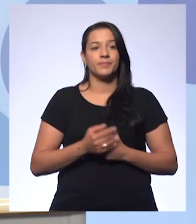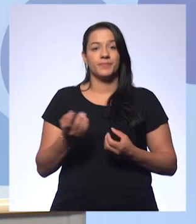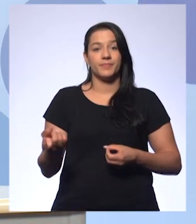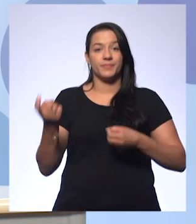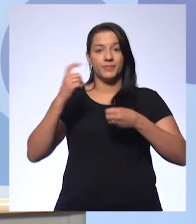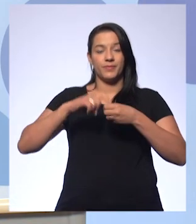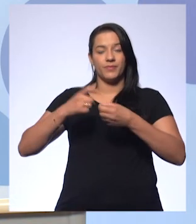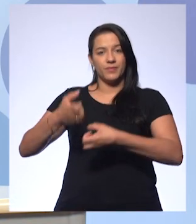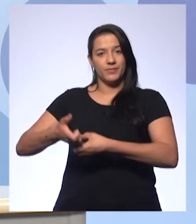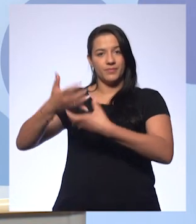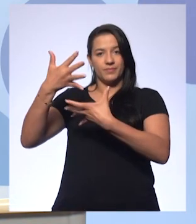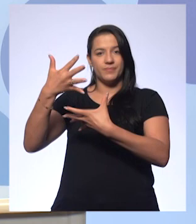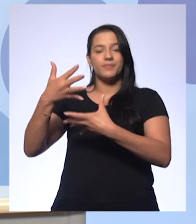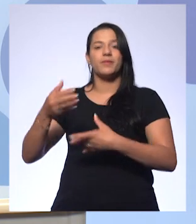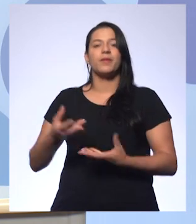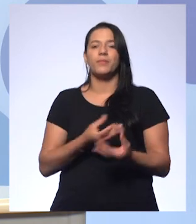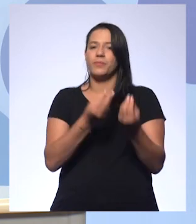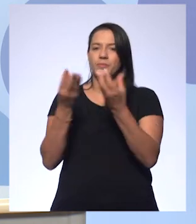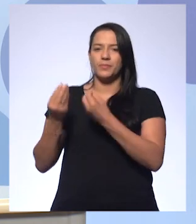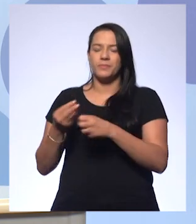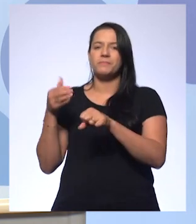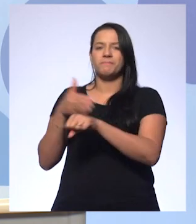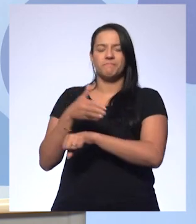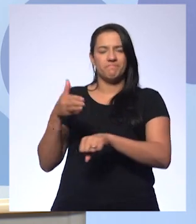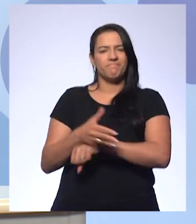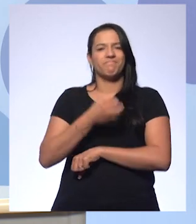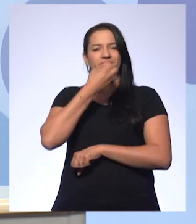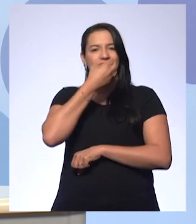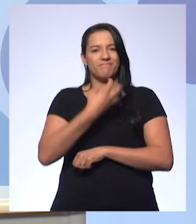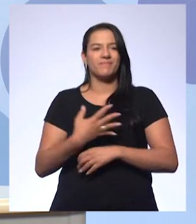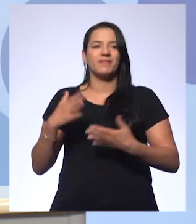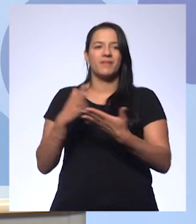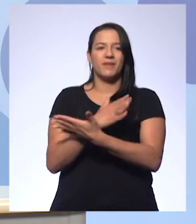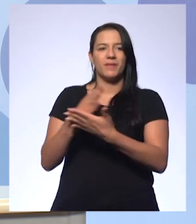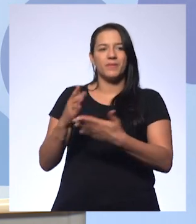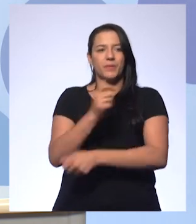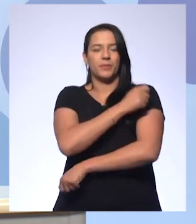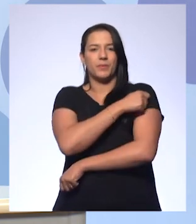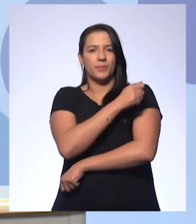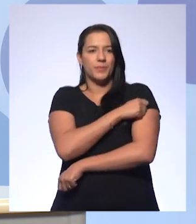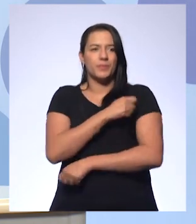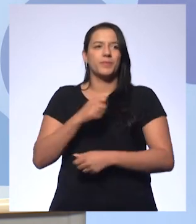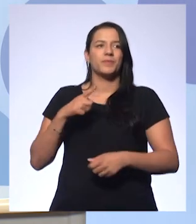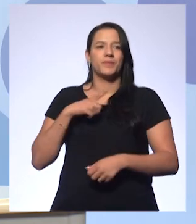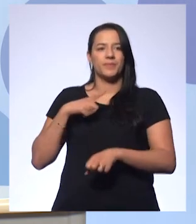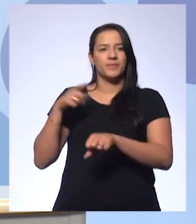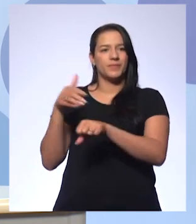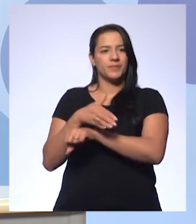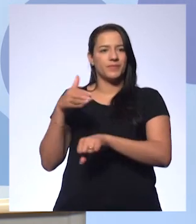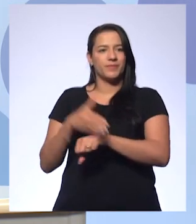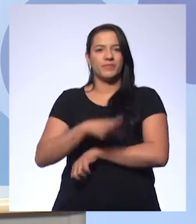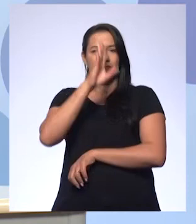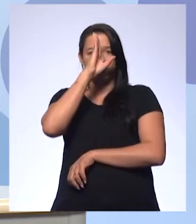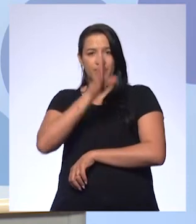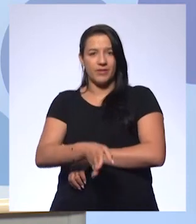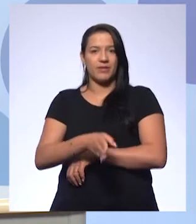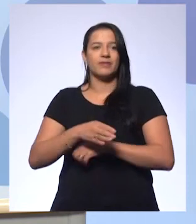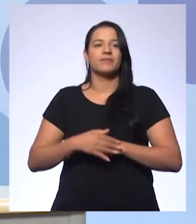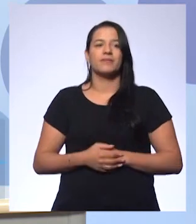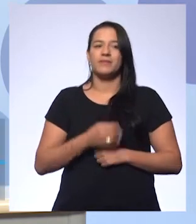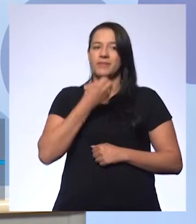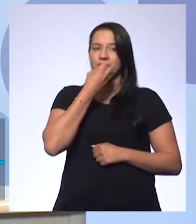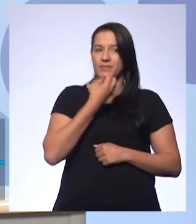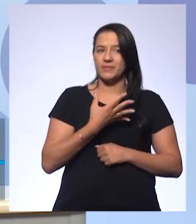Voltando aqui do chat, o pessoal super participando. Temos alguns alunos aqui também participando Ah, que legal. diretamente. Acho que isso é